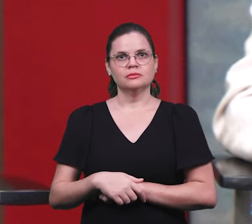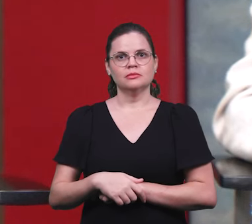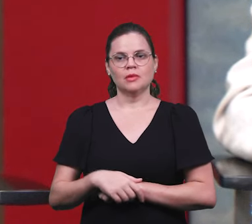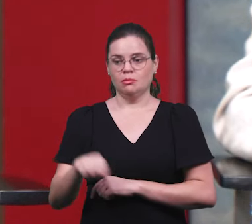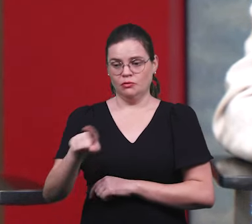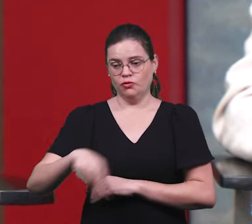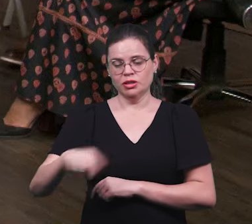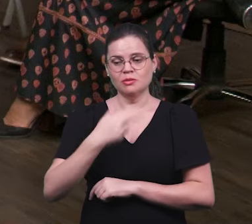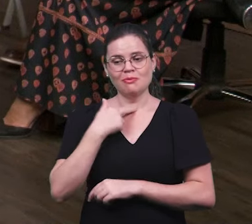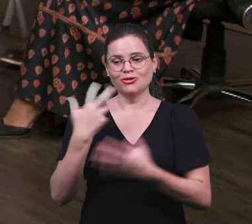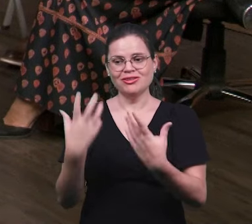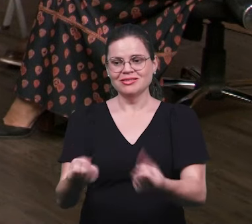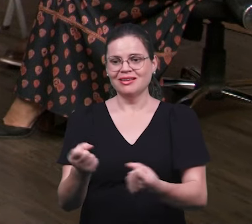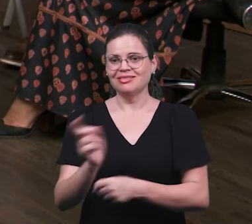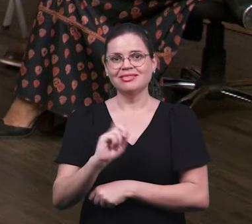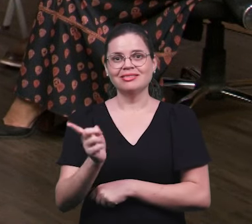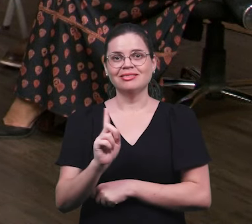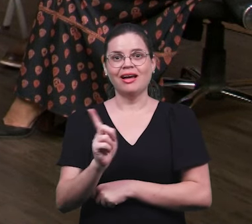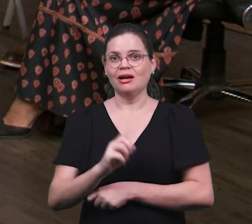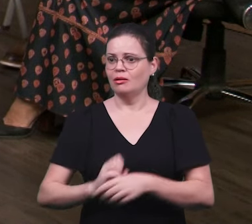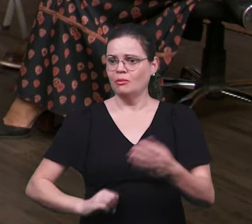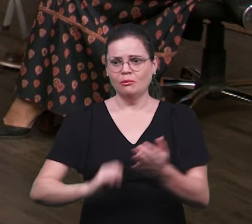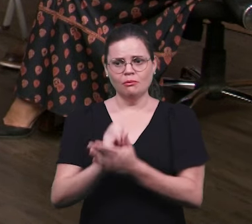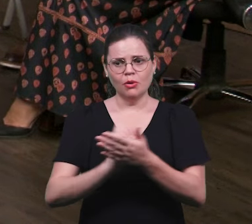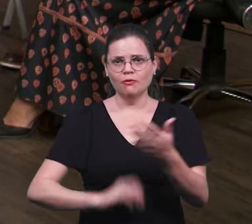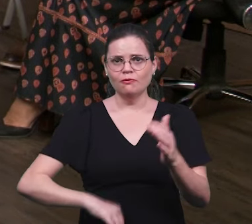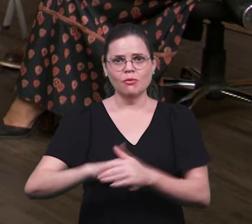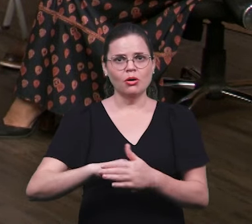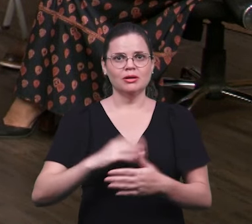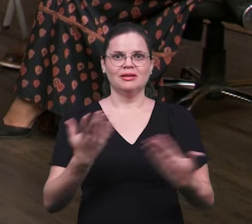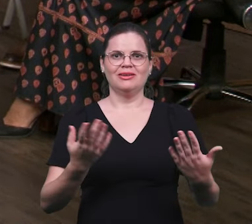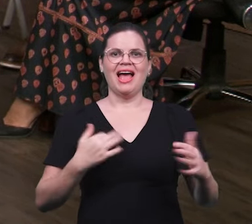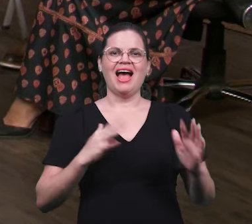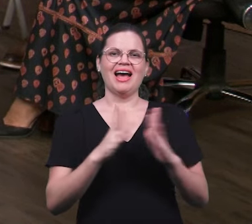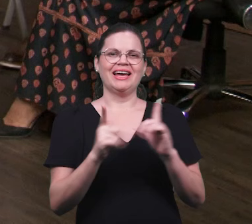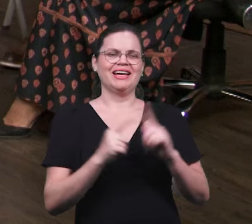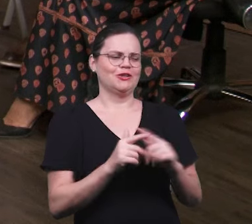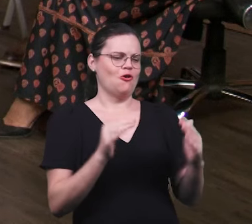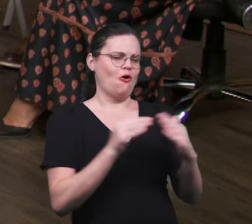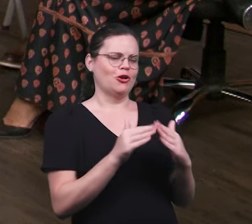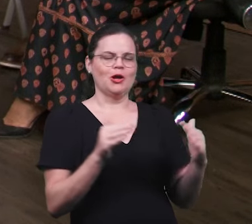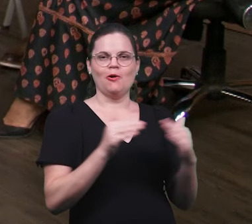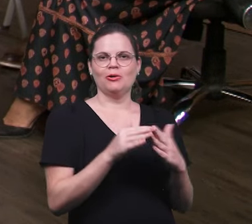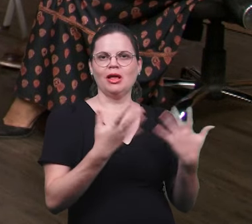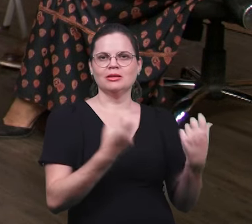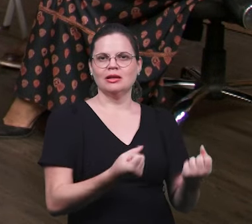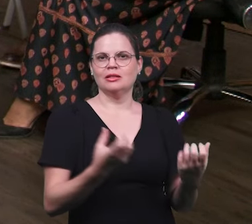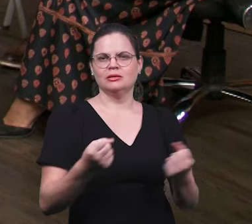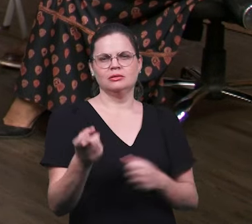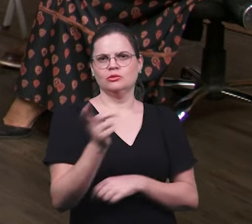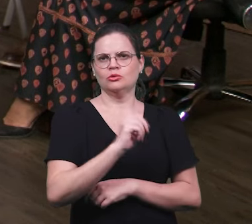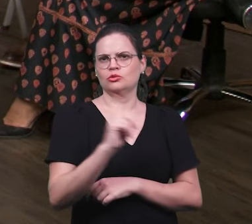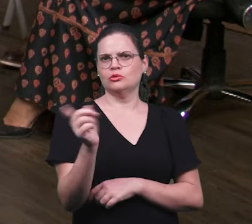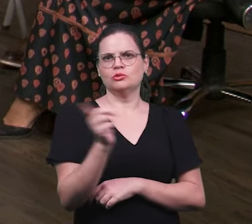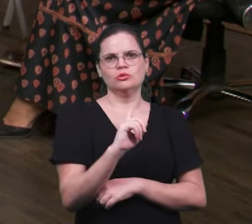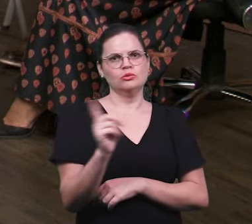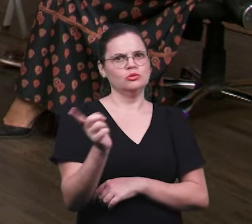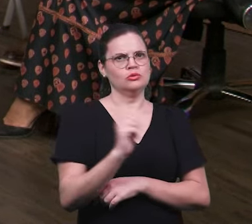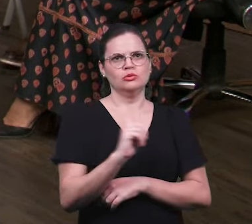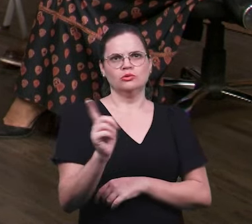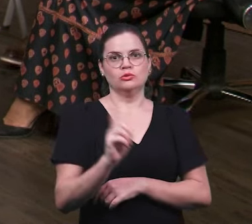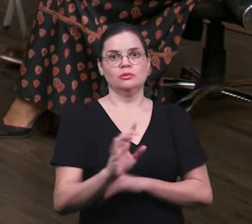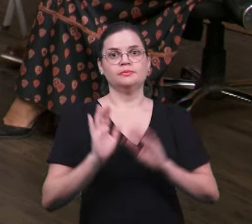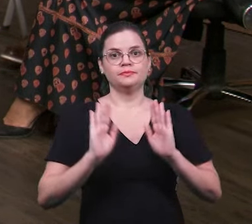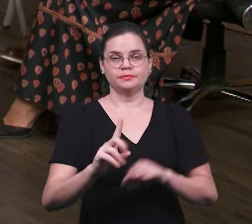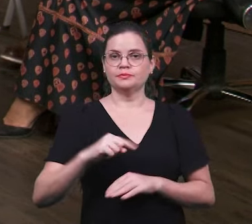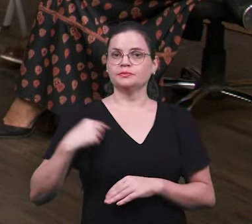aquela situação. Então não é assim que a igreja tem de concordar com tudo e aceitar tudo. Agora, o que